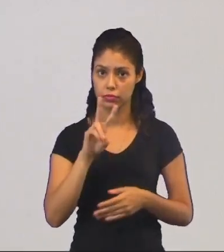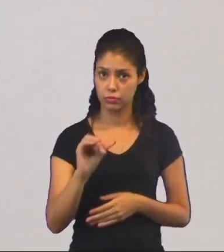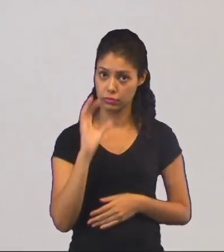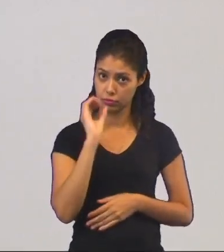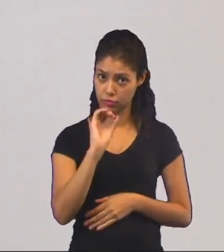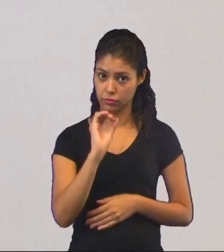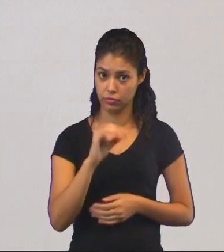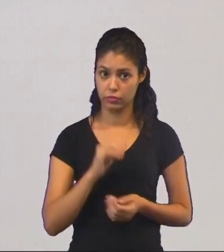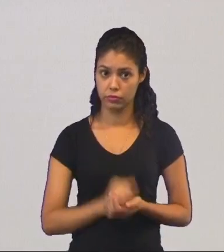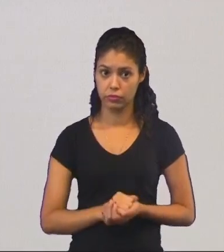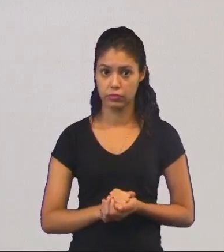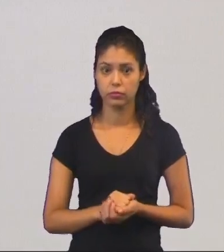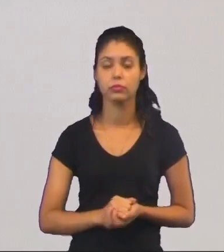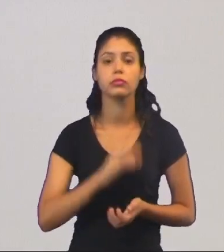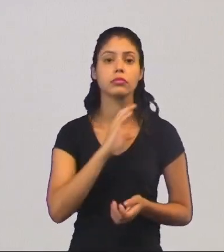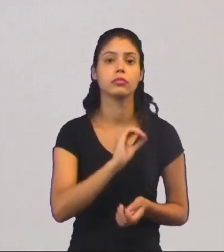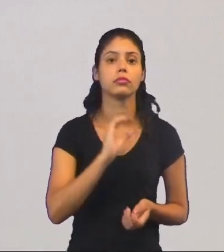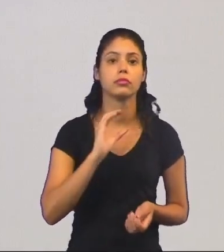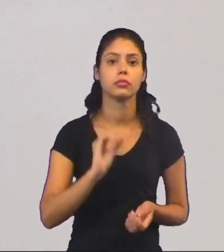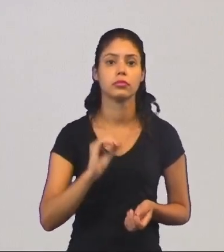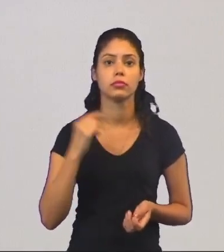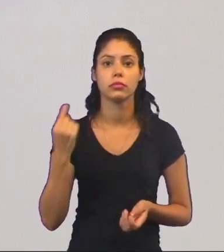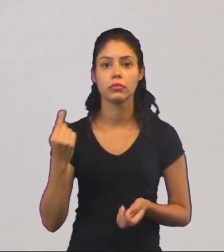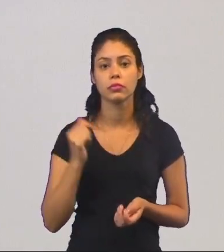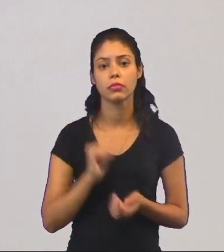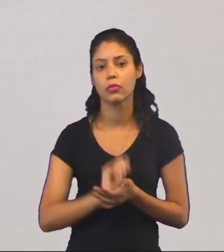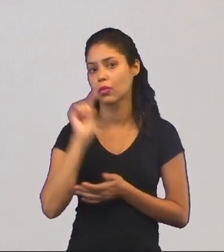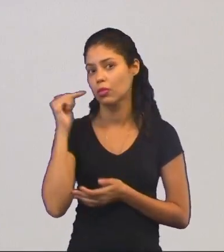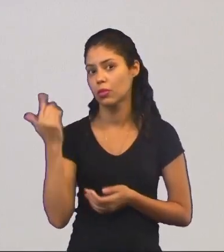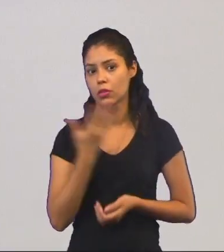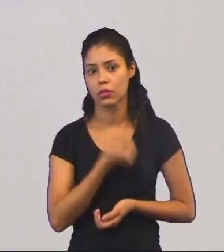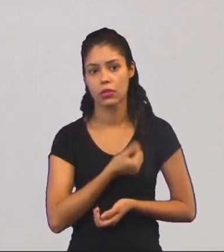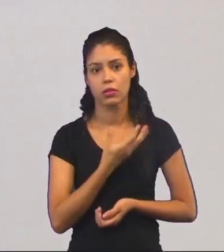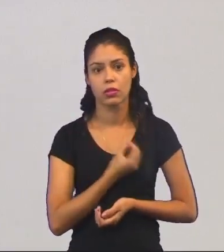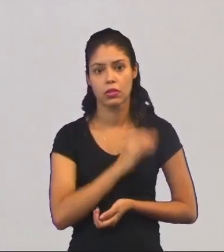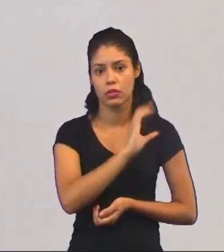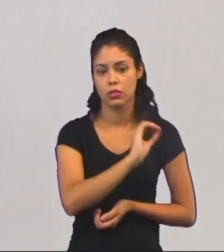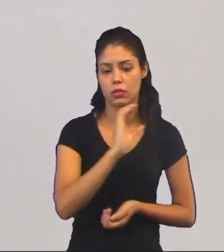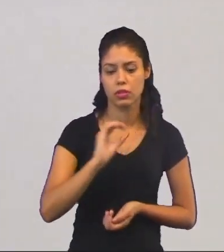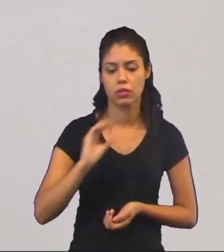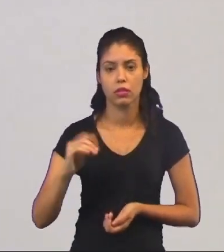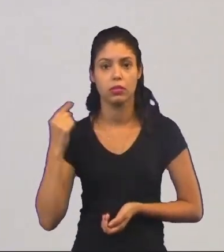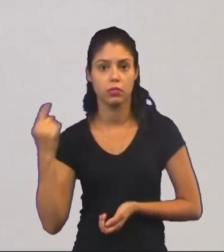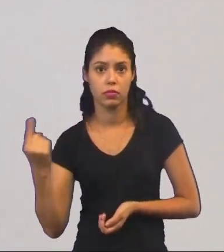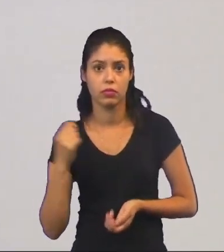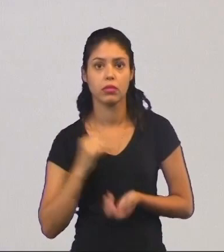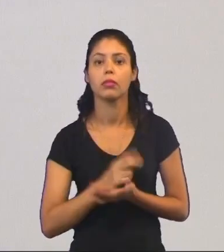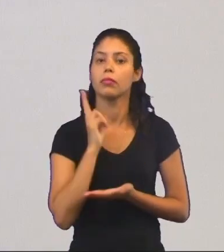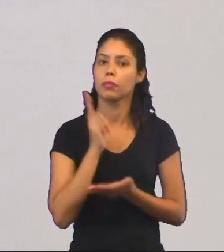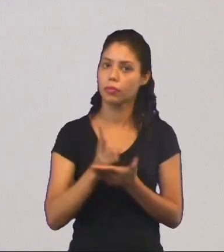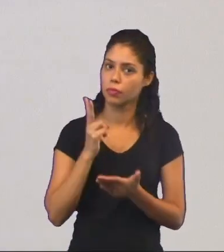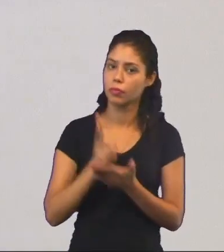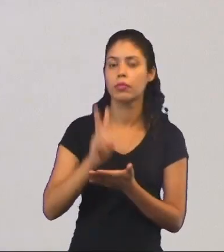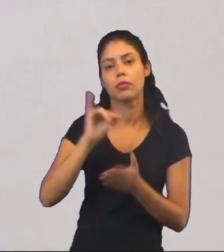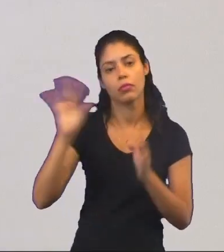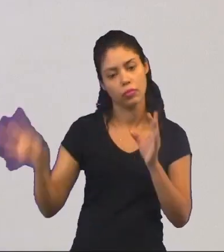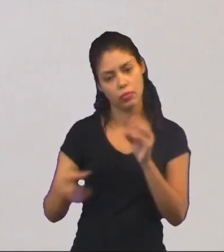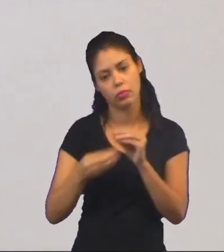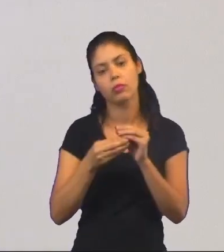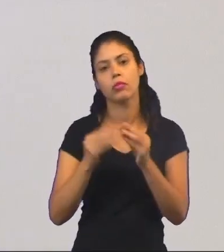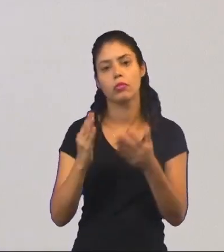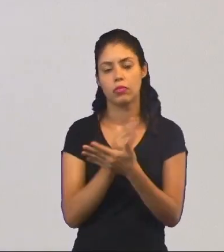você vai chegar no 001 vai ter um outro número 0 001 sempre vai